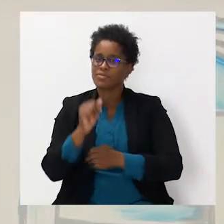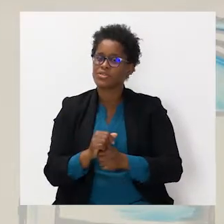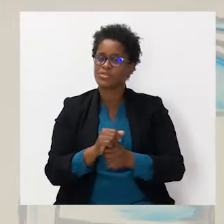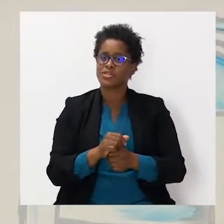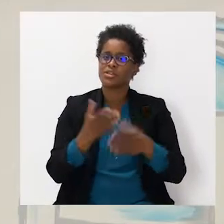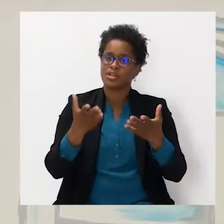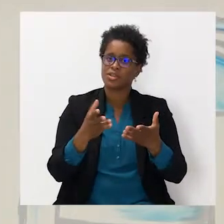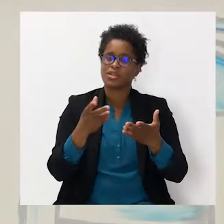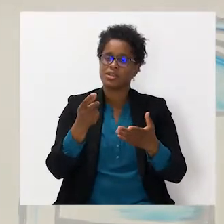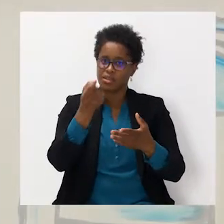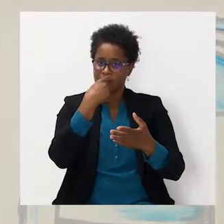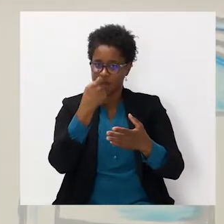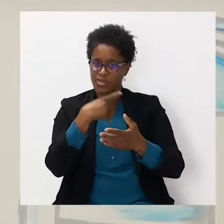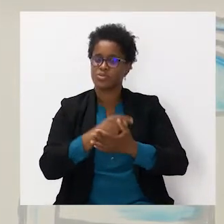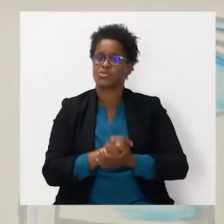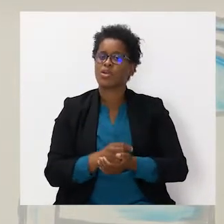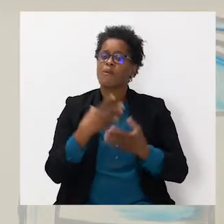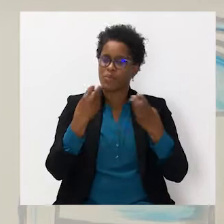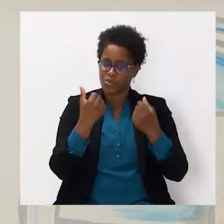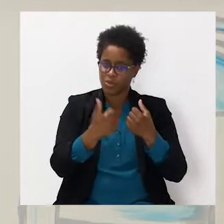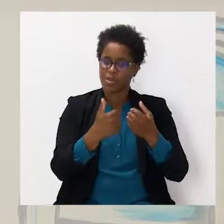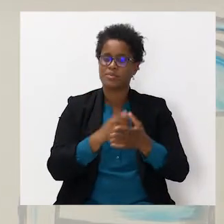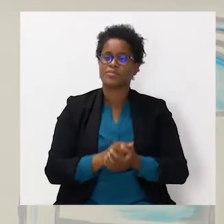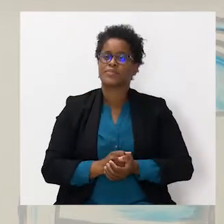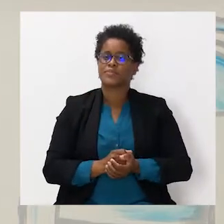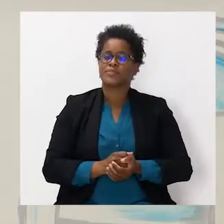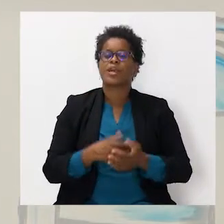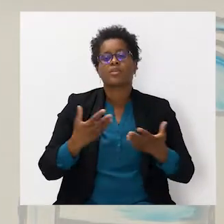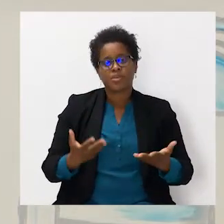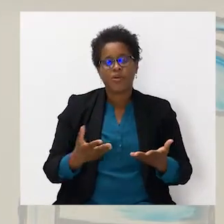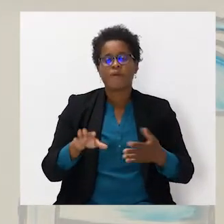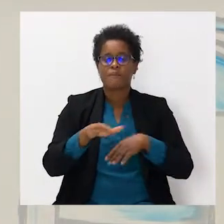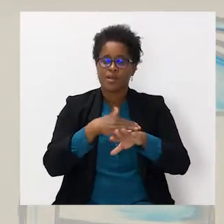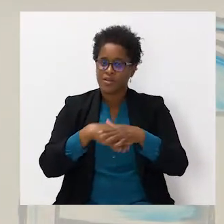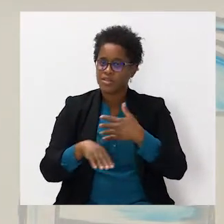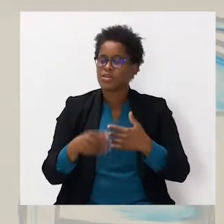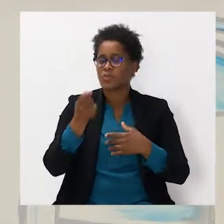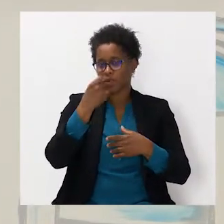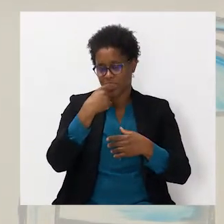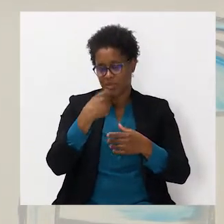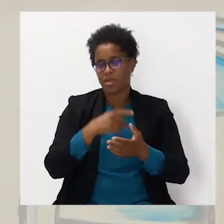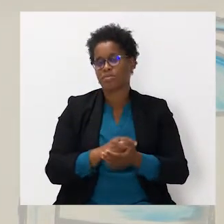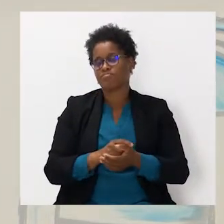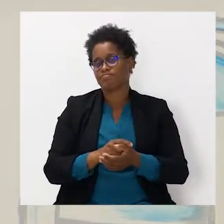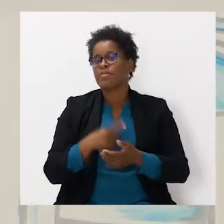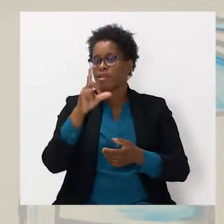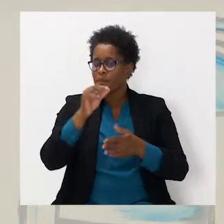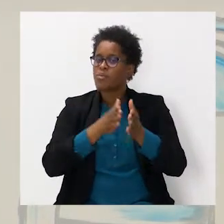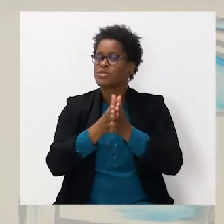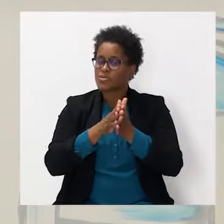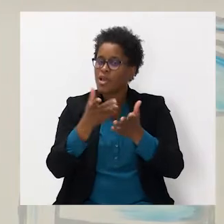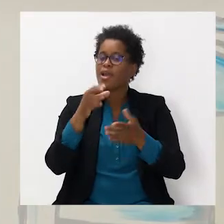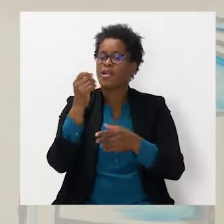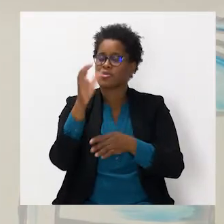e remédios. Muito bem! Então, para fazer medicamentos também utilizam